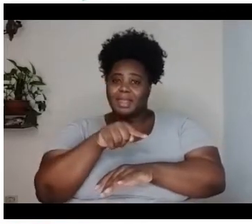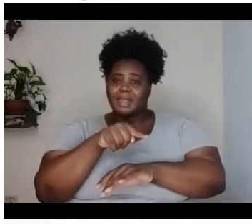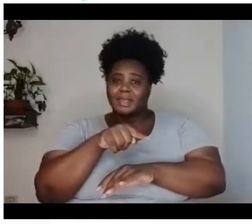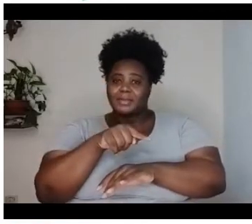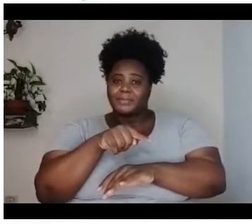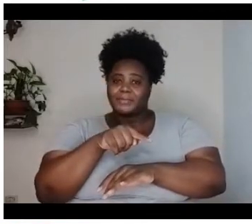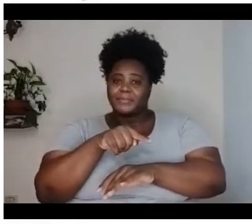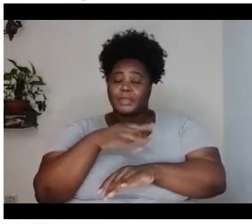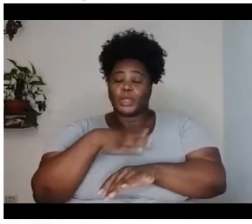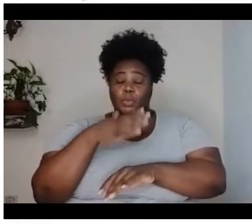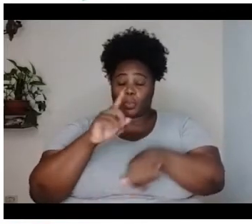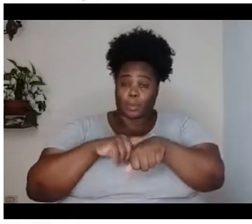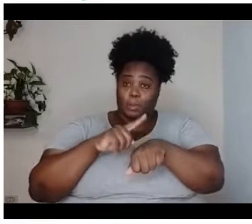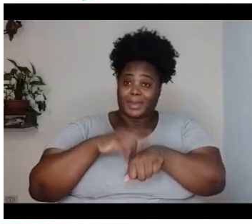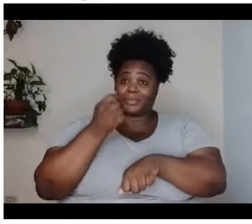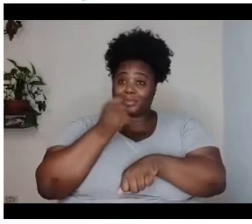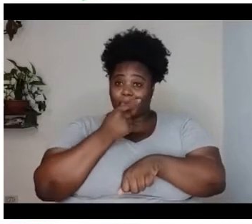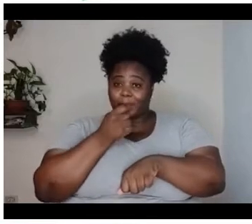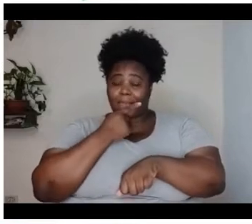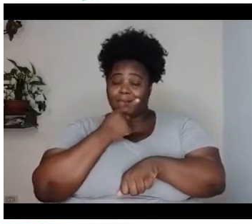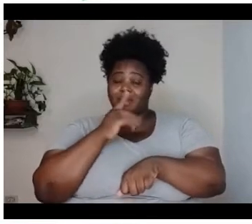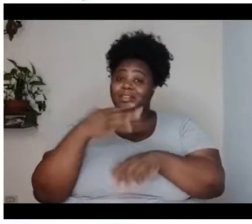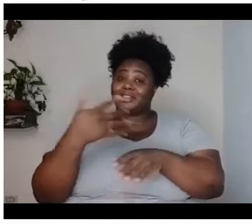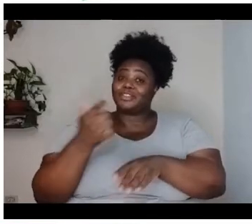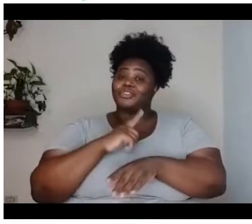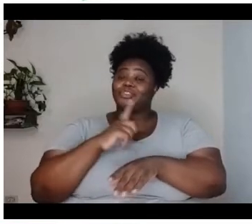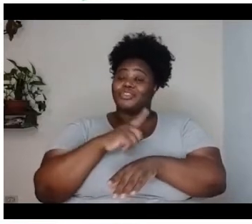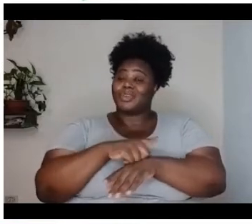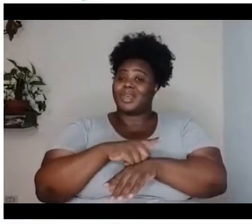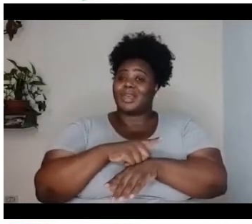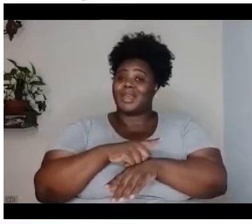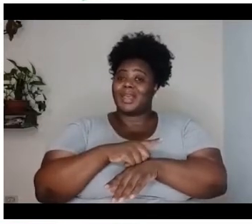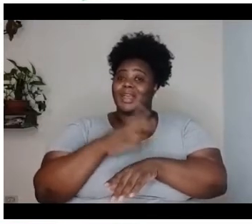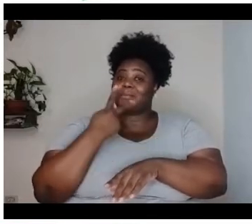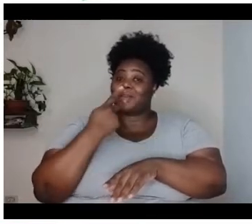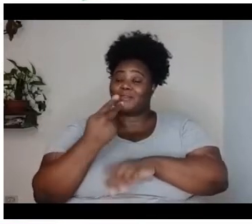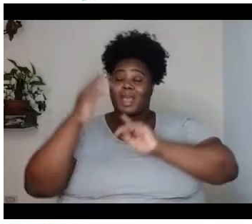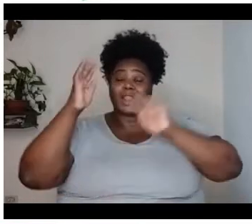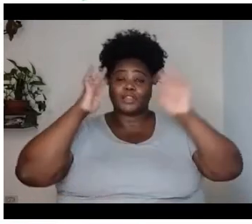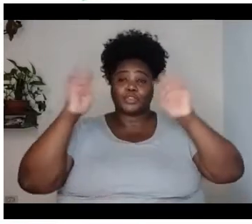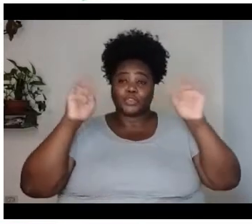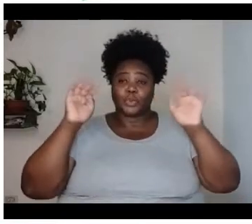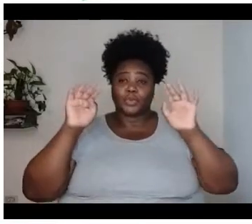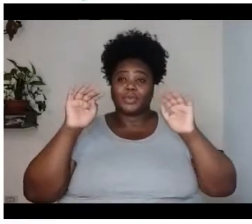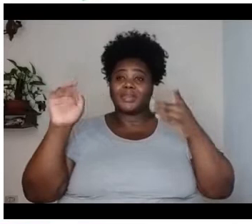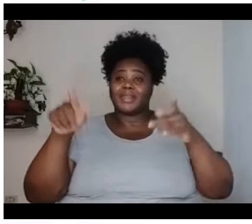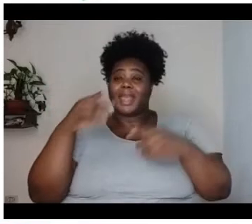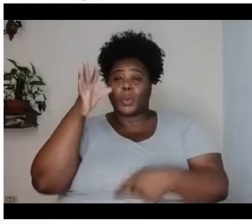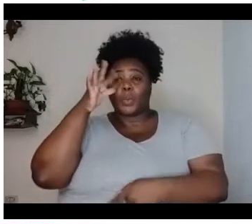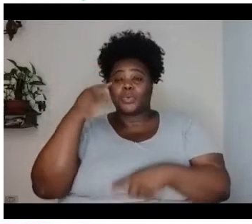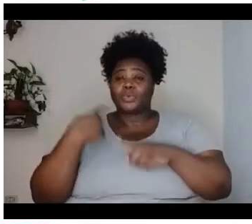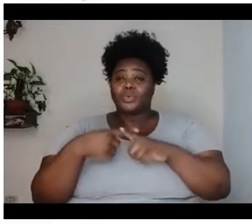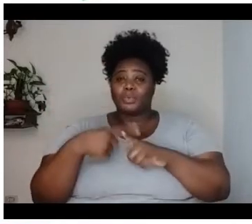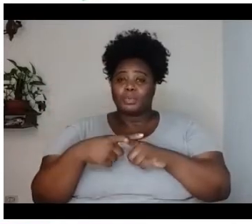estar dopada, né? Tinha a ver com uma narrativa de sonho. E era muito curioso porque